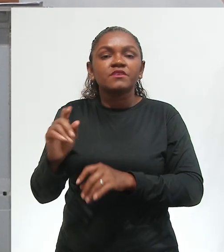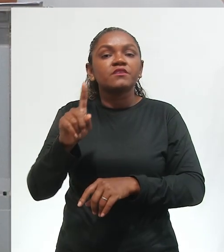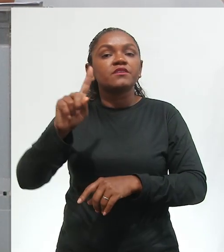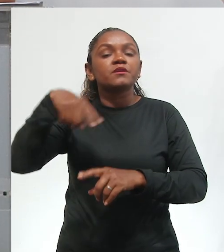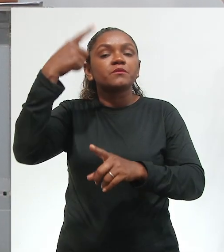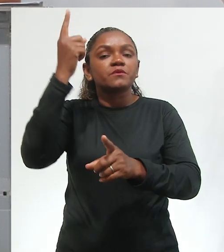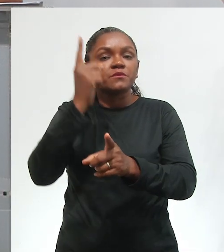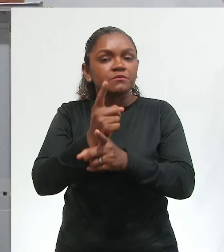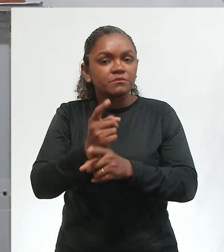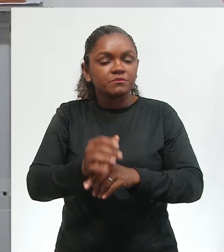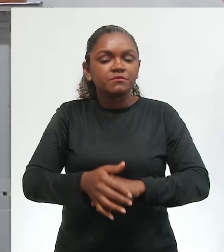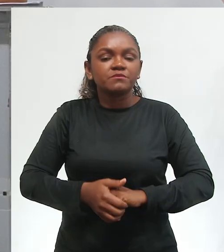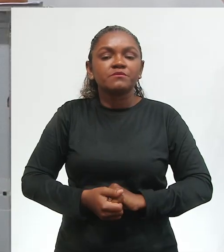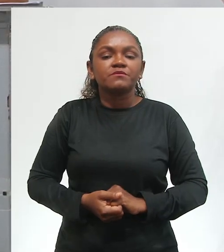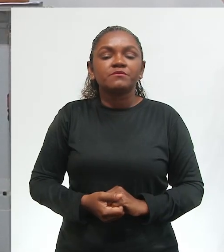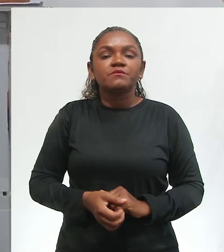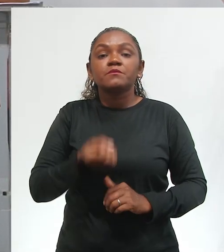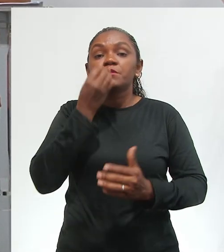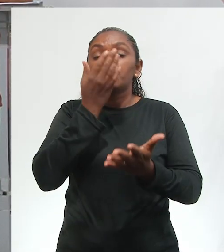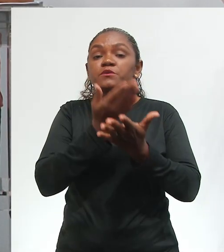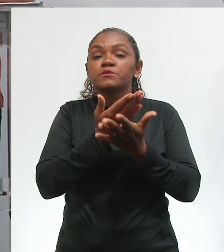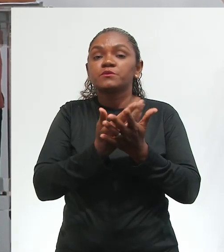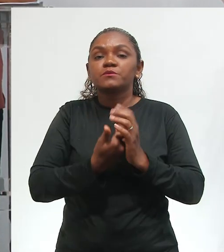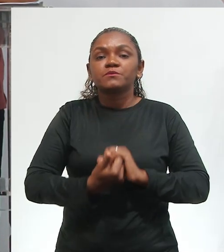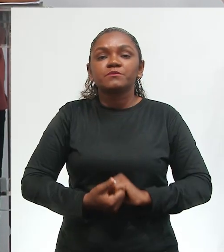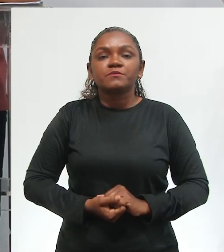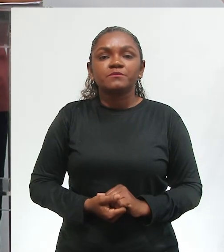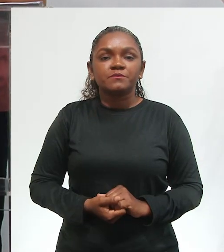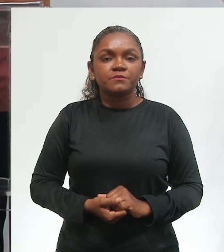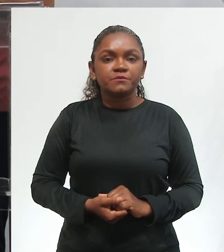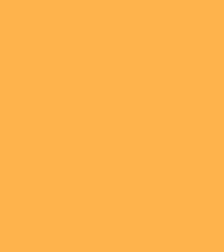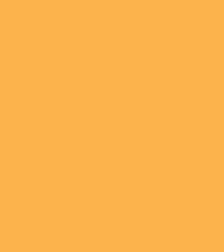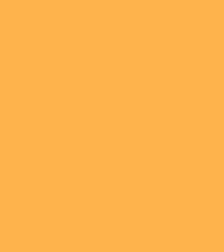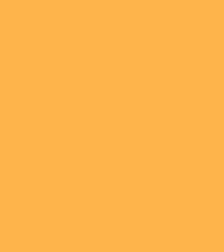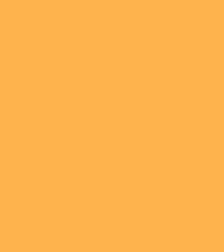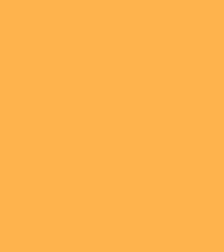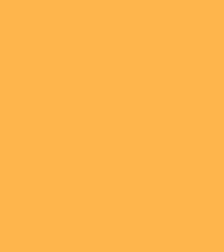E nós nos vemos na próxima aula. Bons estudos!